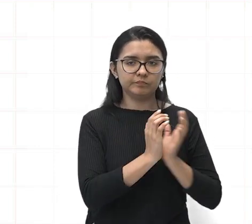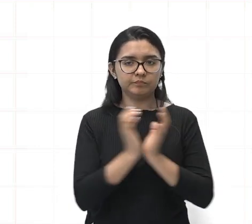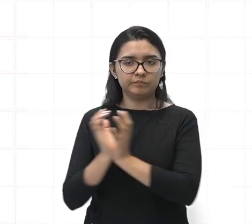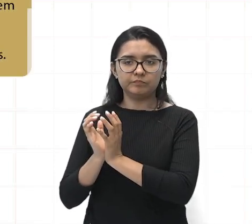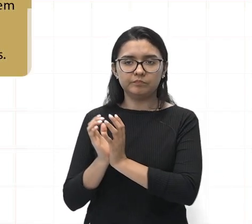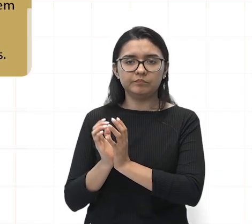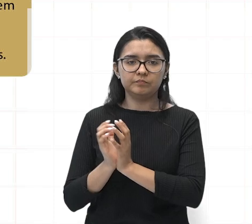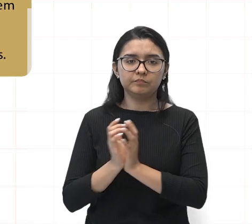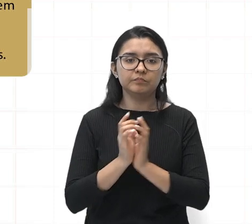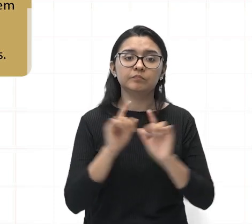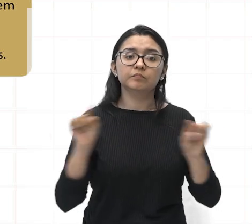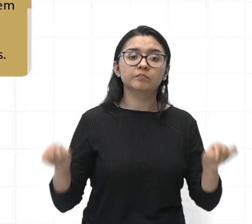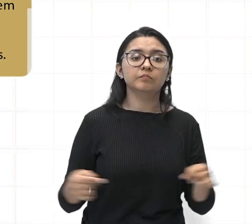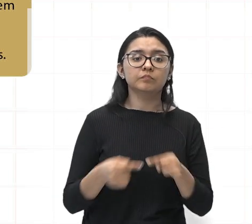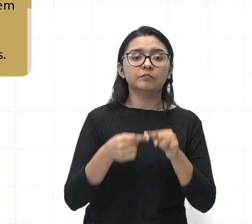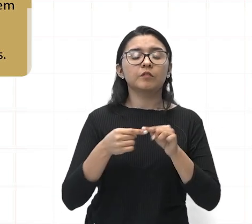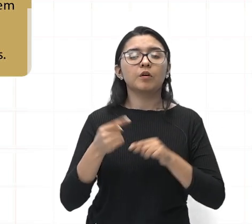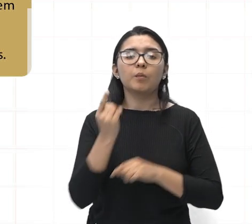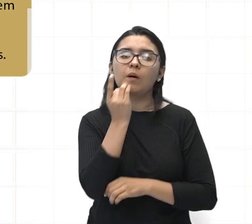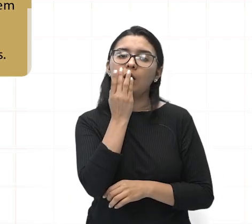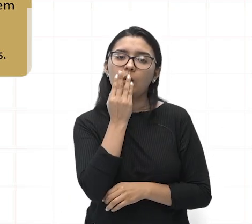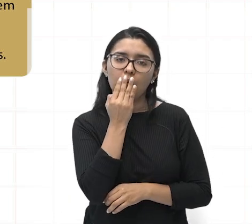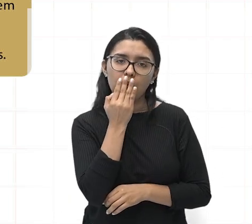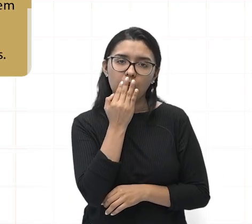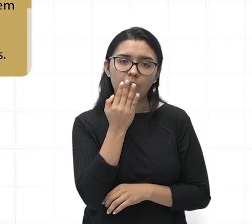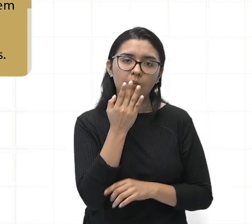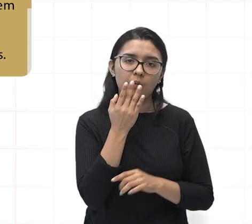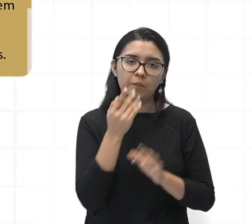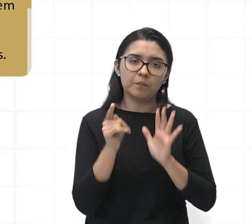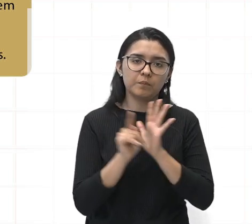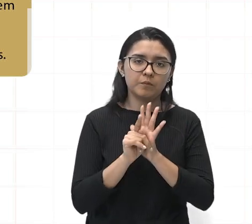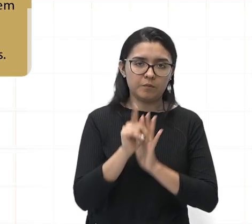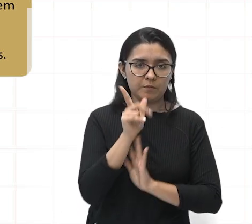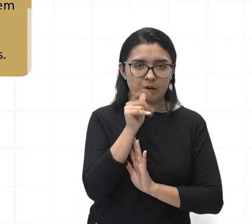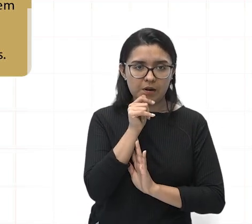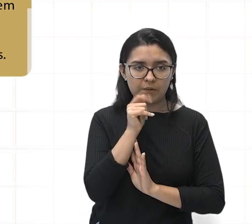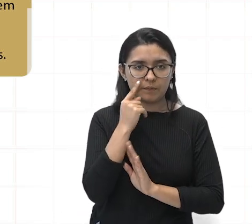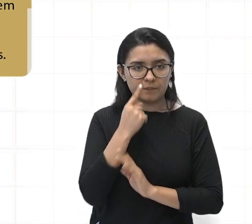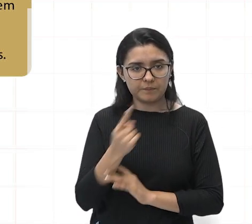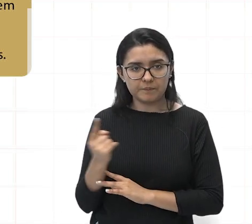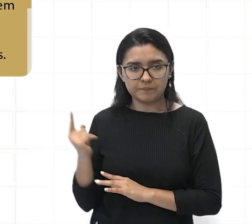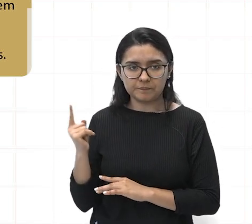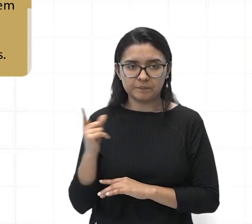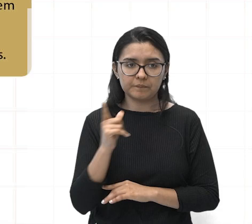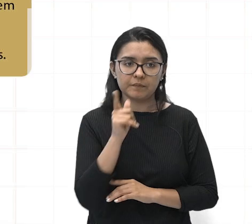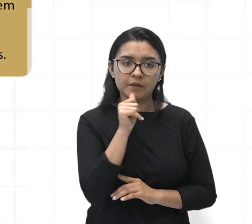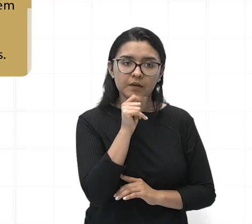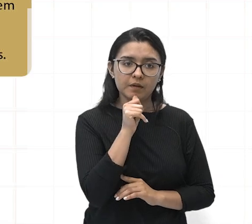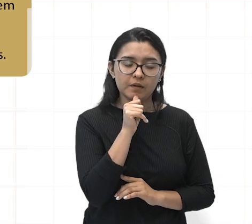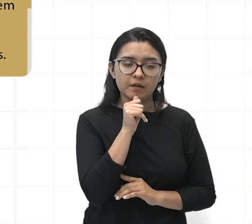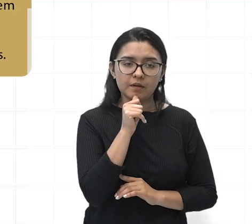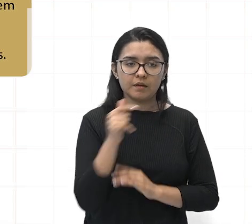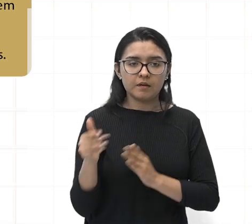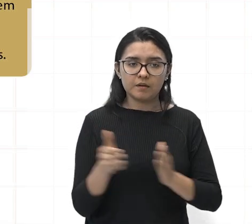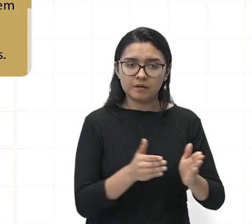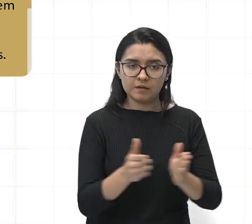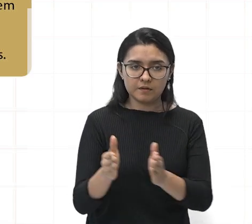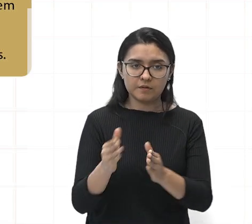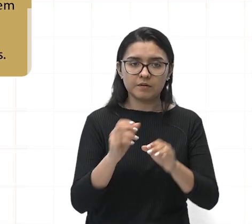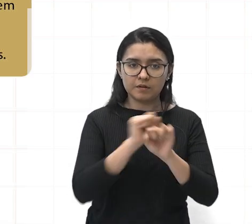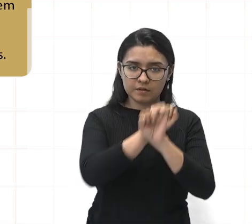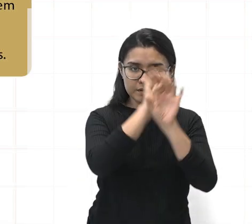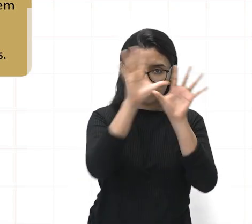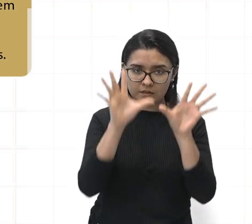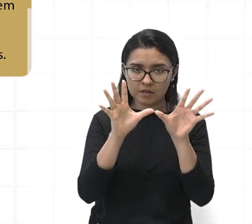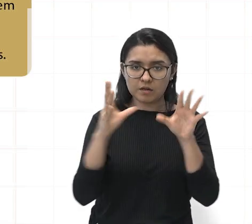uma classificação de acordo com a coloração de suas águas, onde nós vamos ter rios de águas claras,